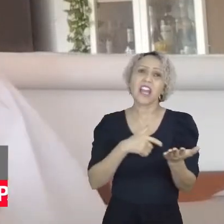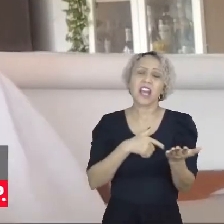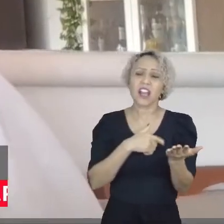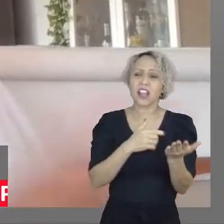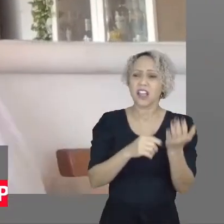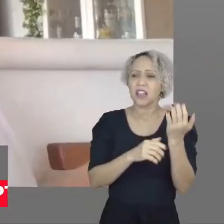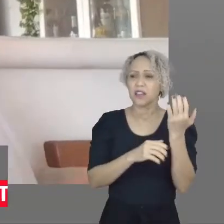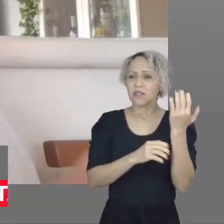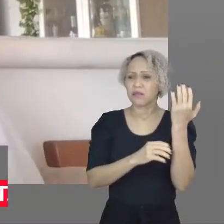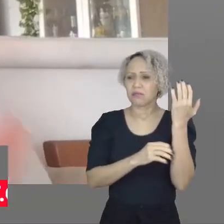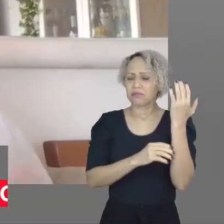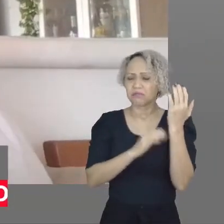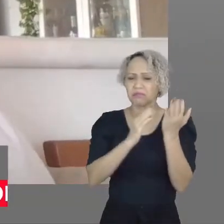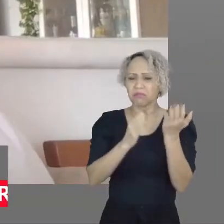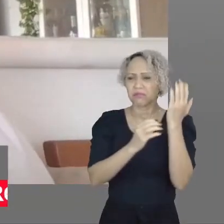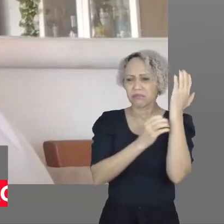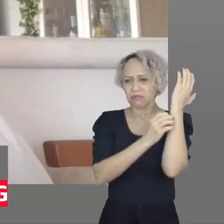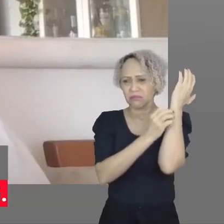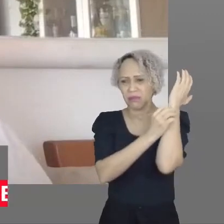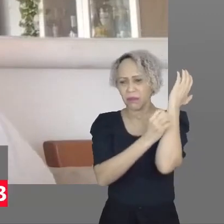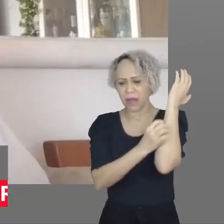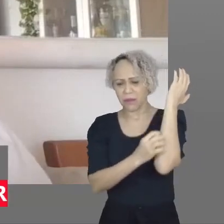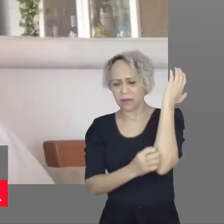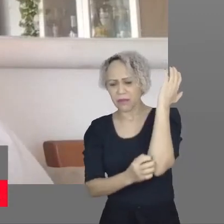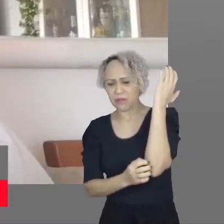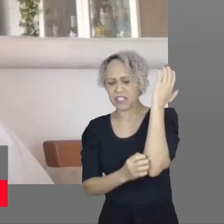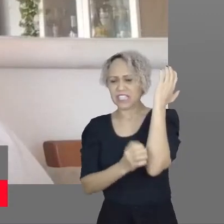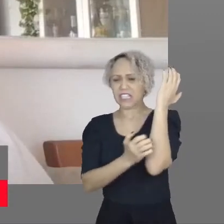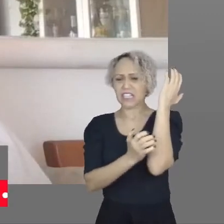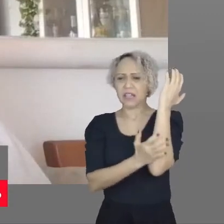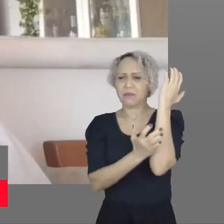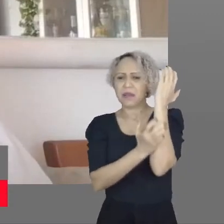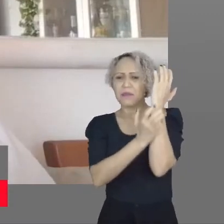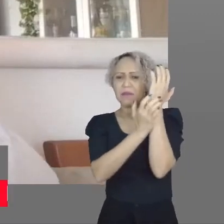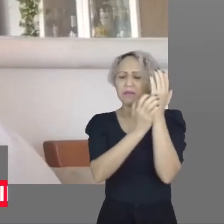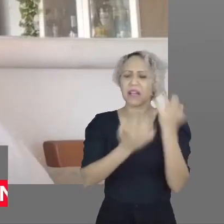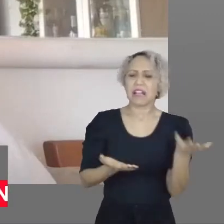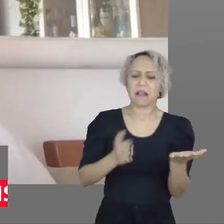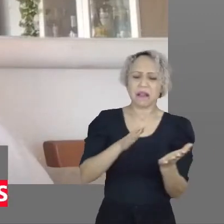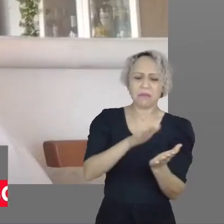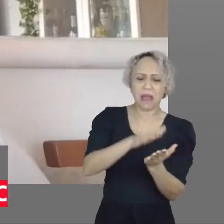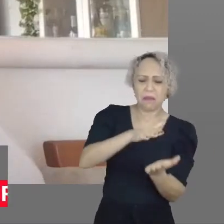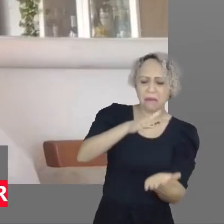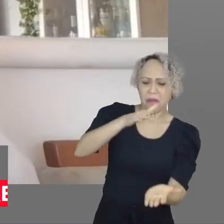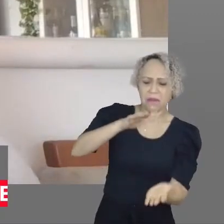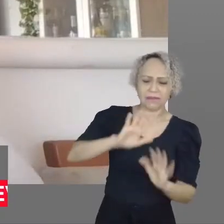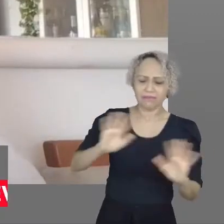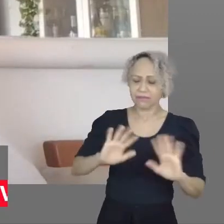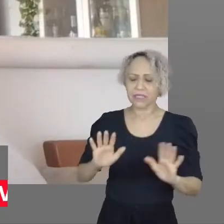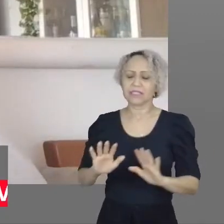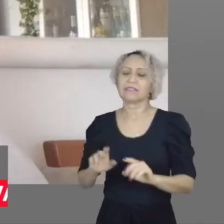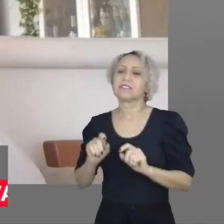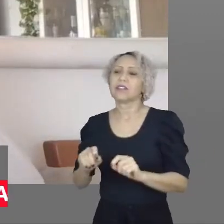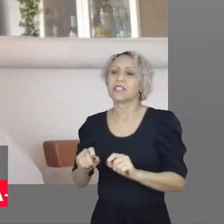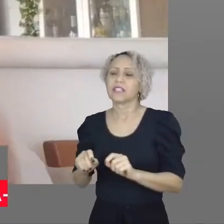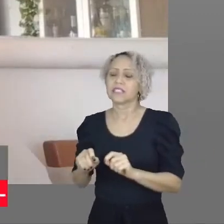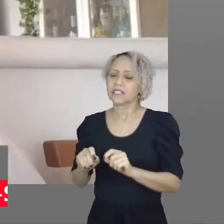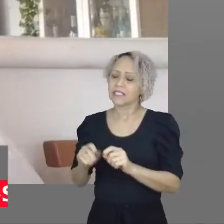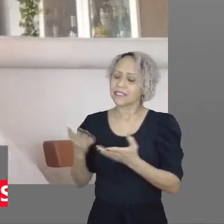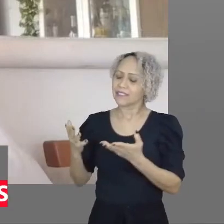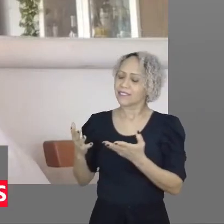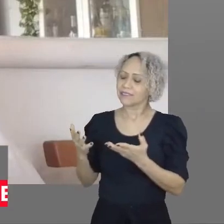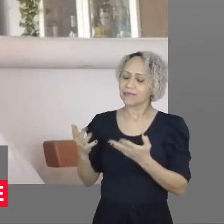leitura também da conjuntura que a gente está vivendo. Então, nesse processo eleitoral de 2024, o Nova Primavera